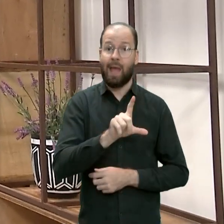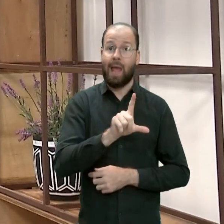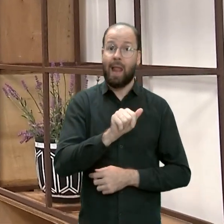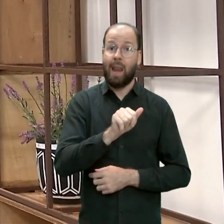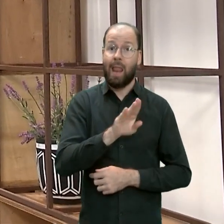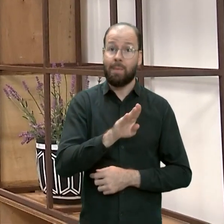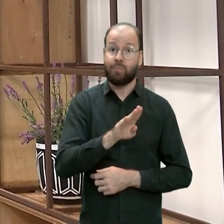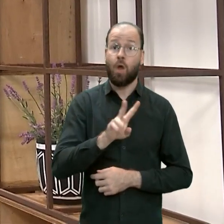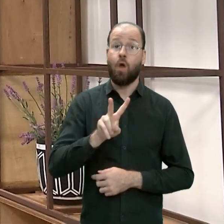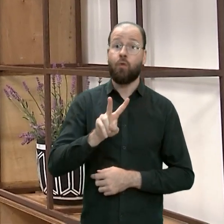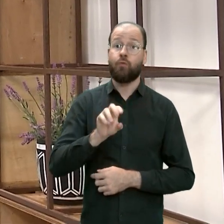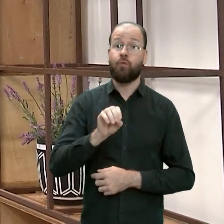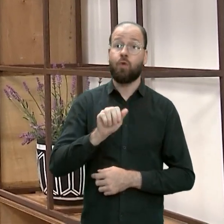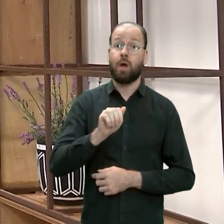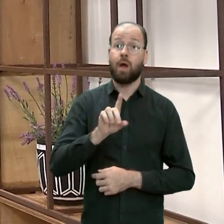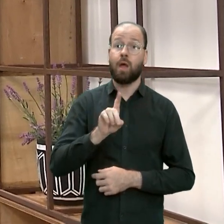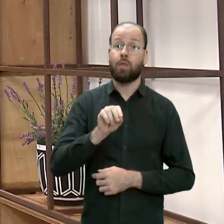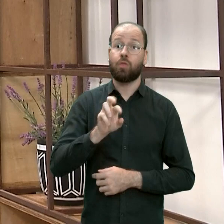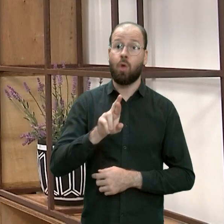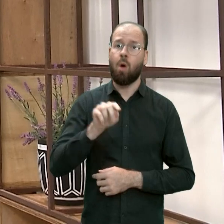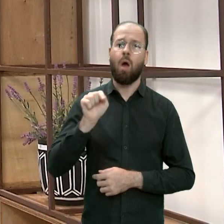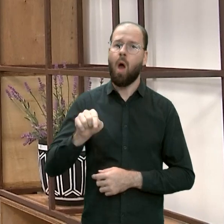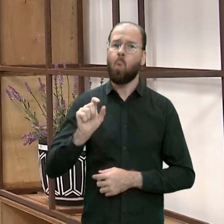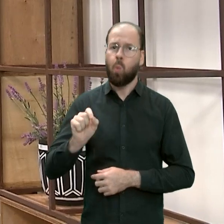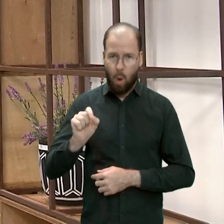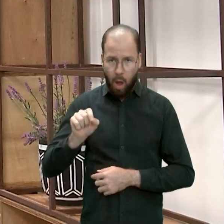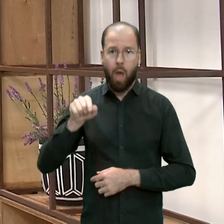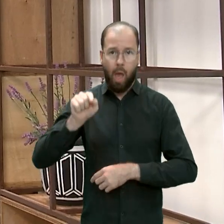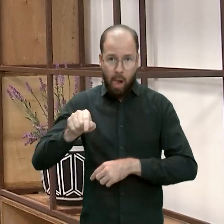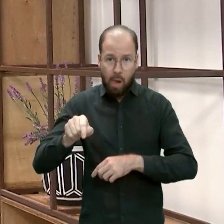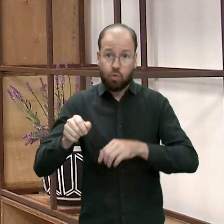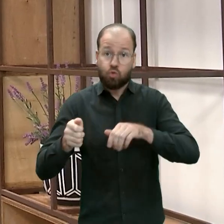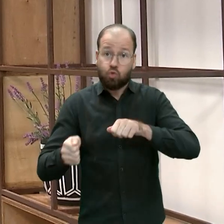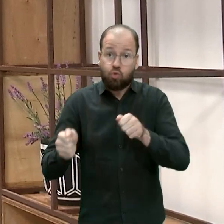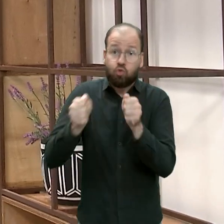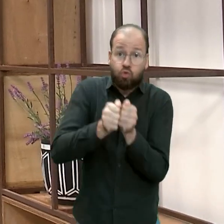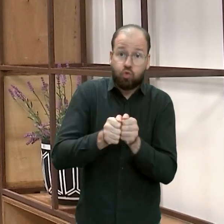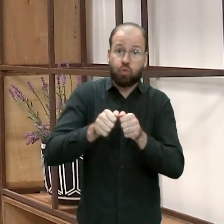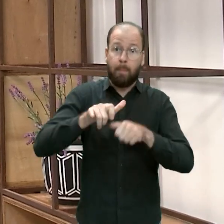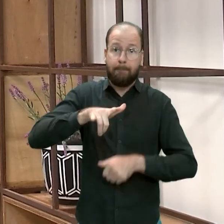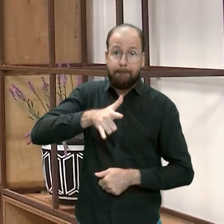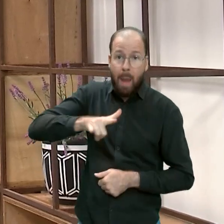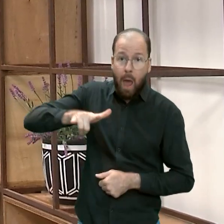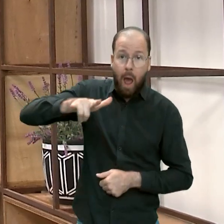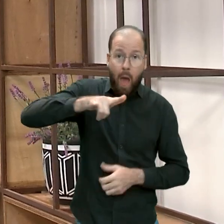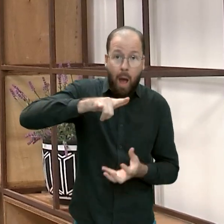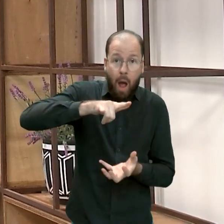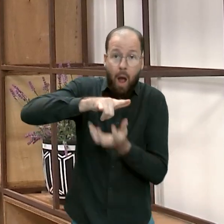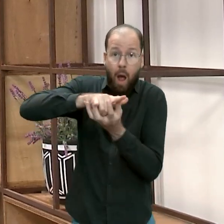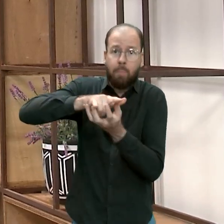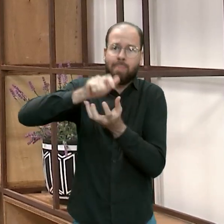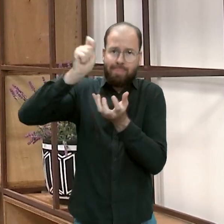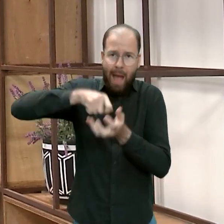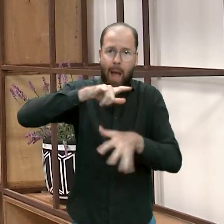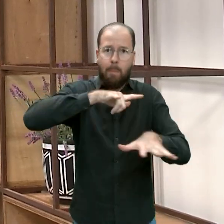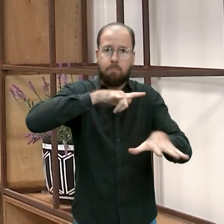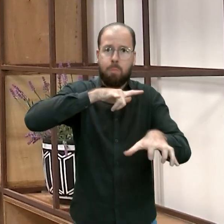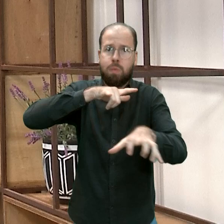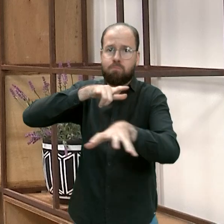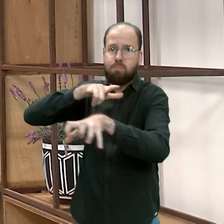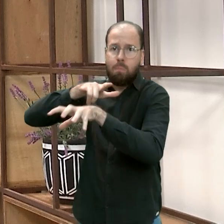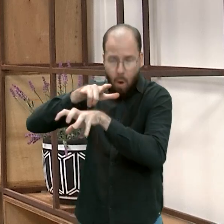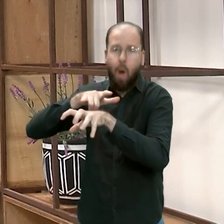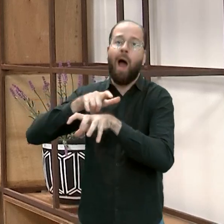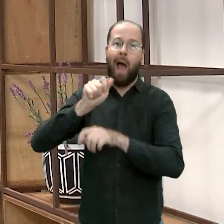Voador, um dispositivo que, junto a um drone, é capaz de monitorar a poluição do ar. Venha saber disso e